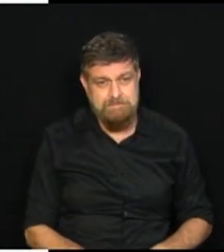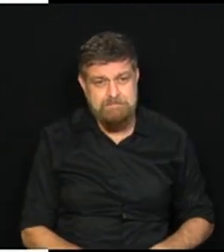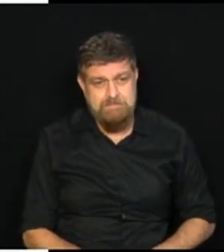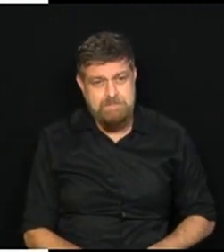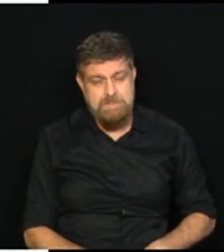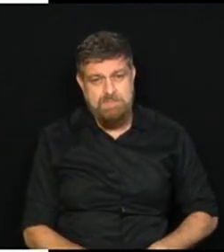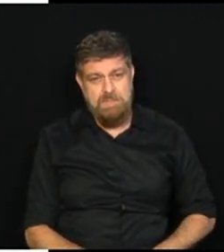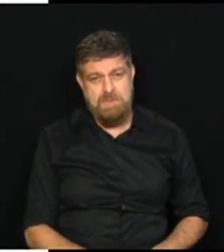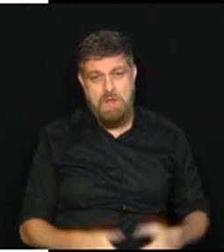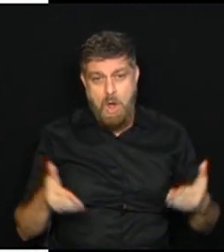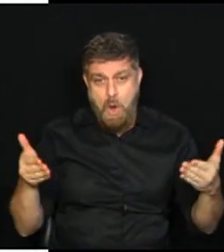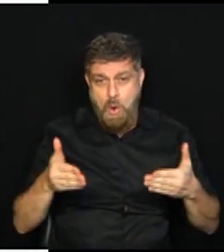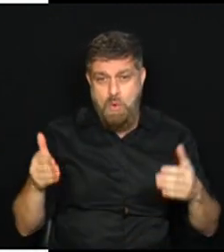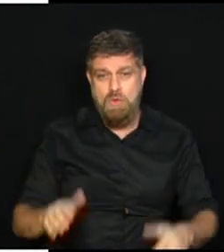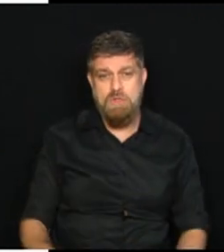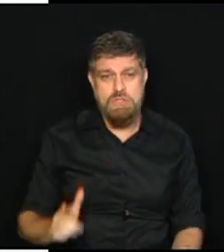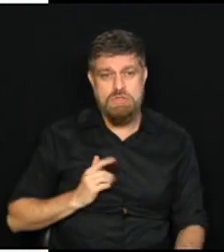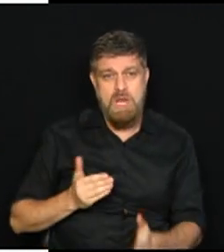Então, hoje,